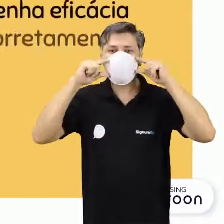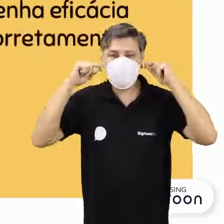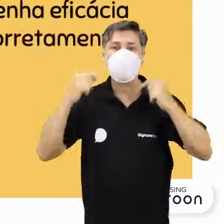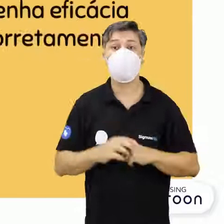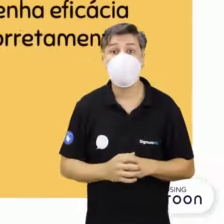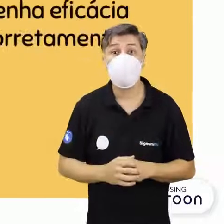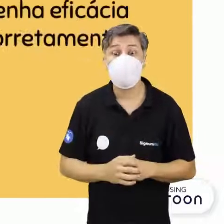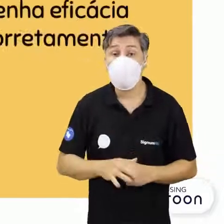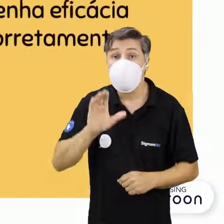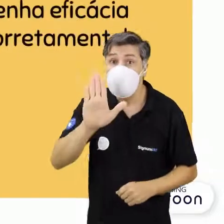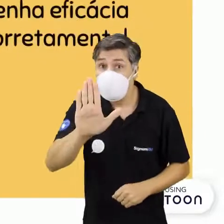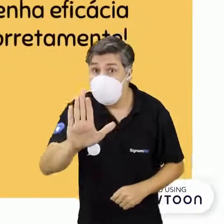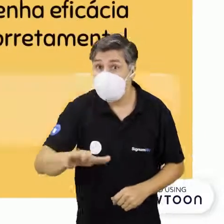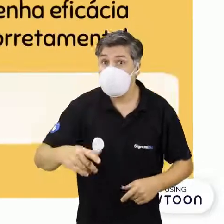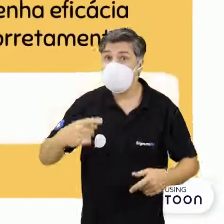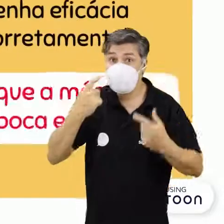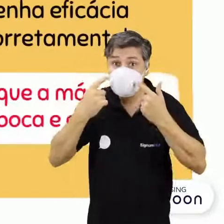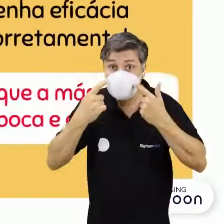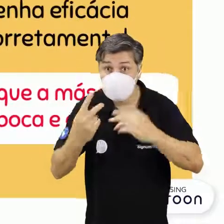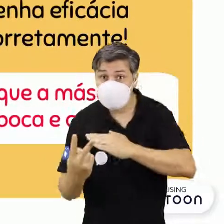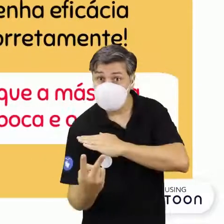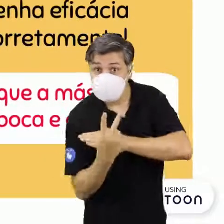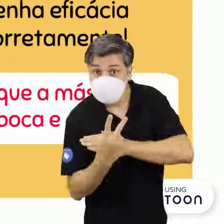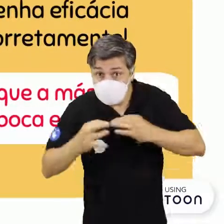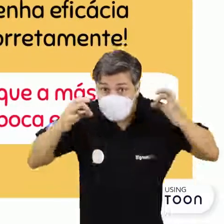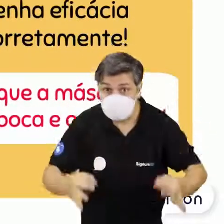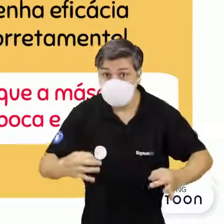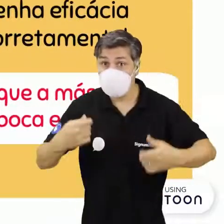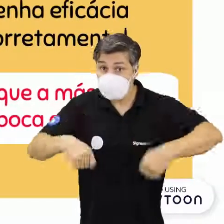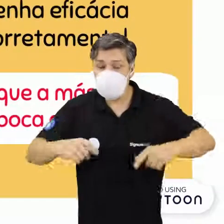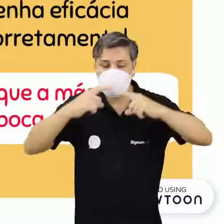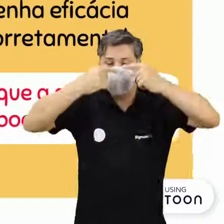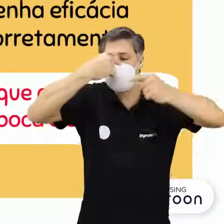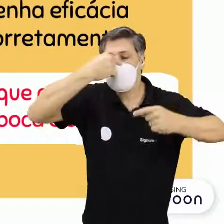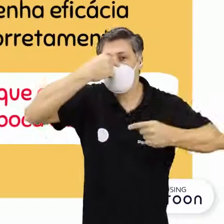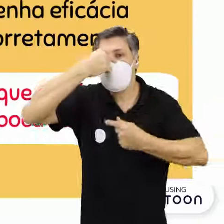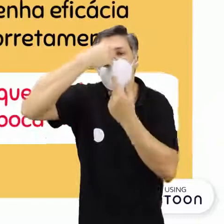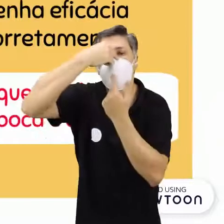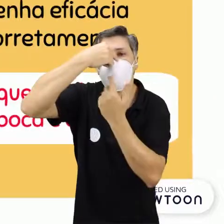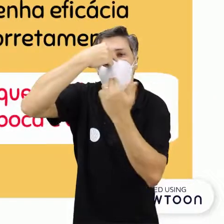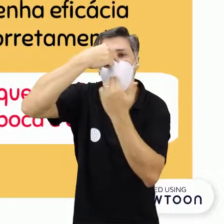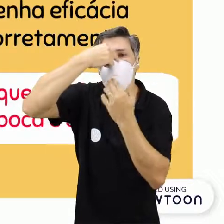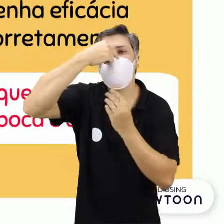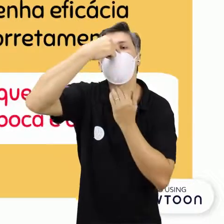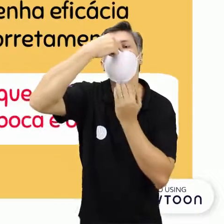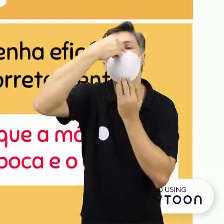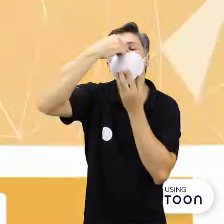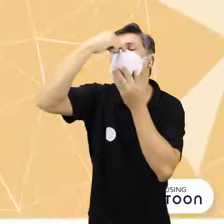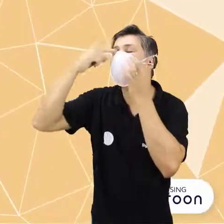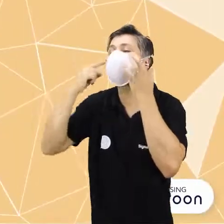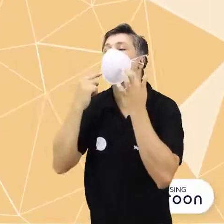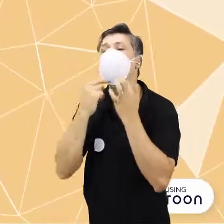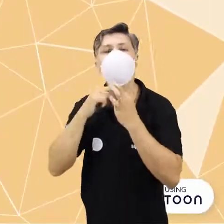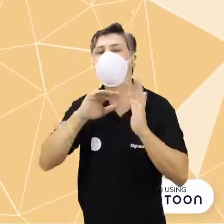que a máscara tenha eficácia, é necessário usá-la corretamente. É necessário que a máscara cubra o nariz, a boca